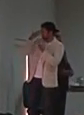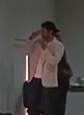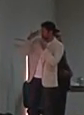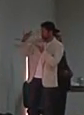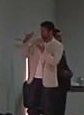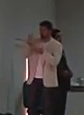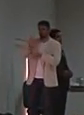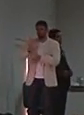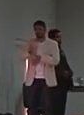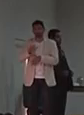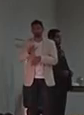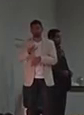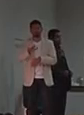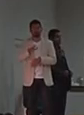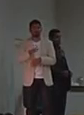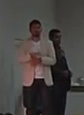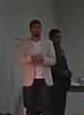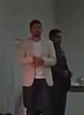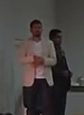pedagógica